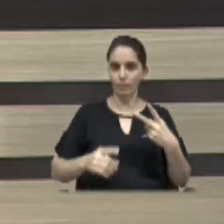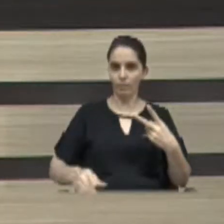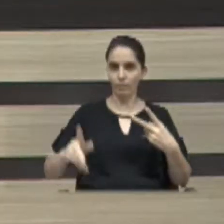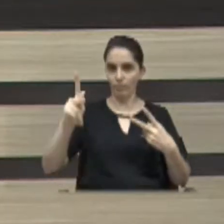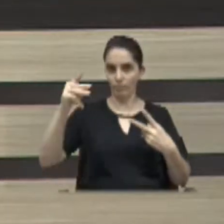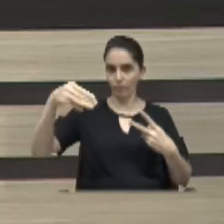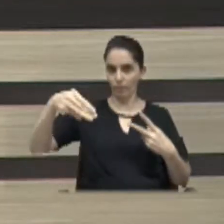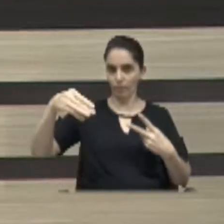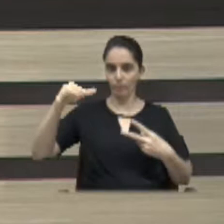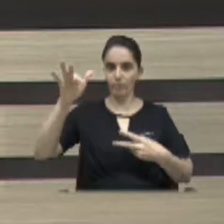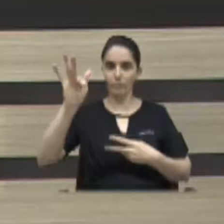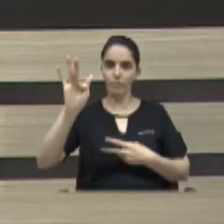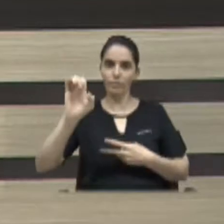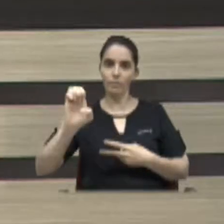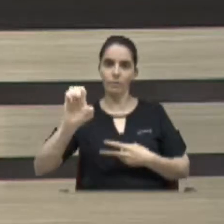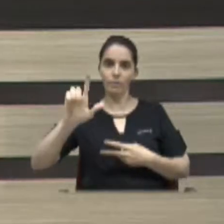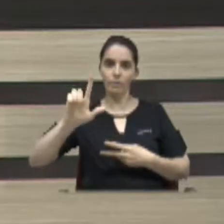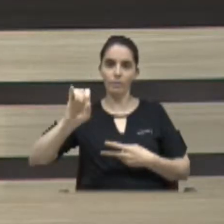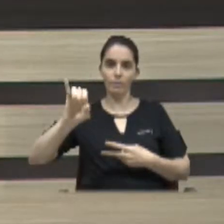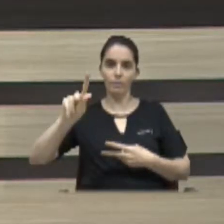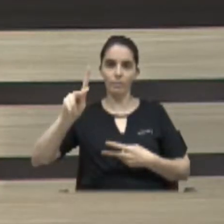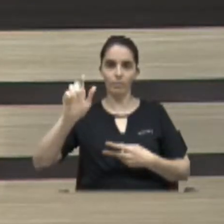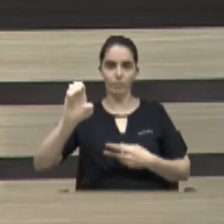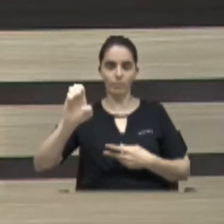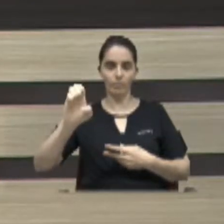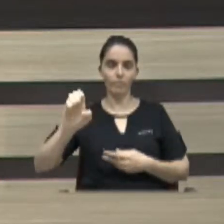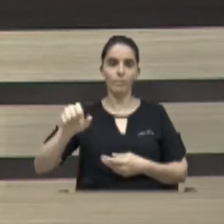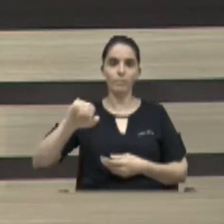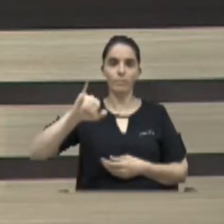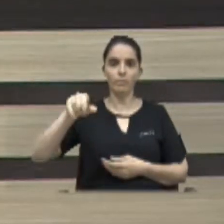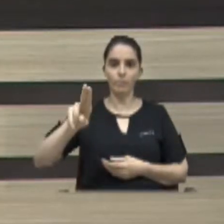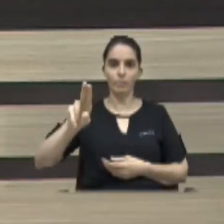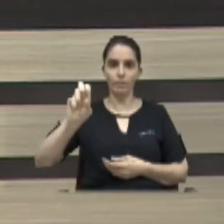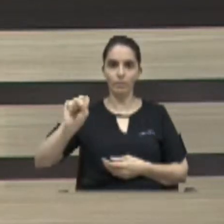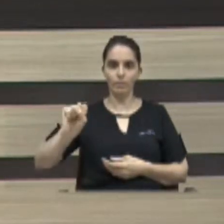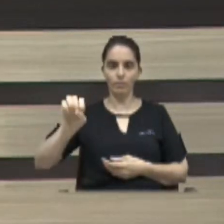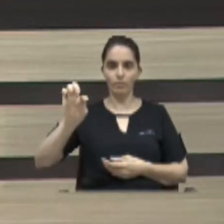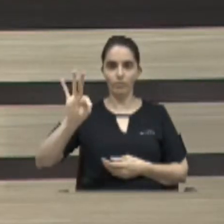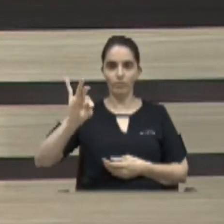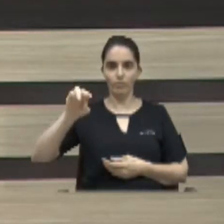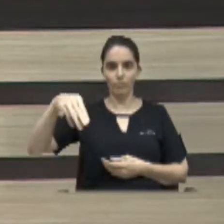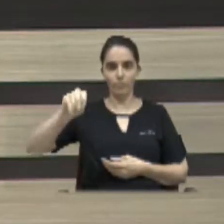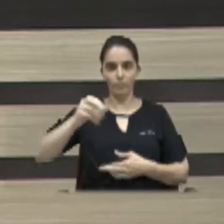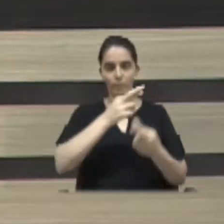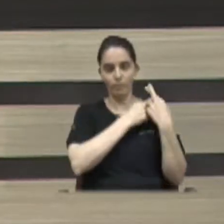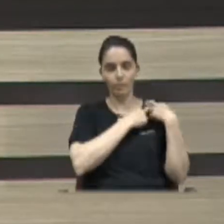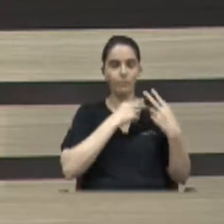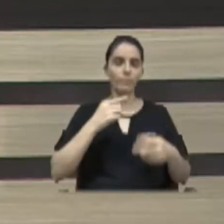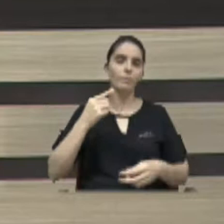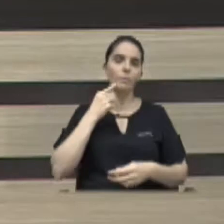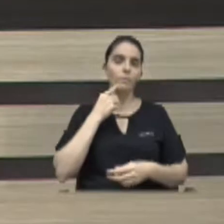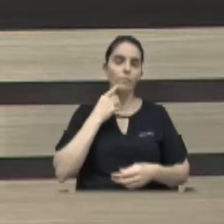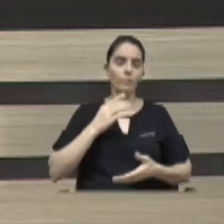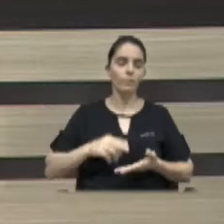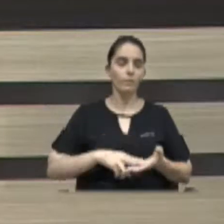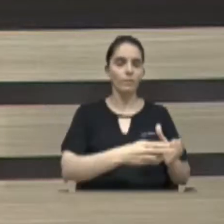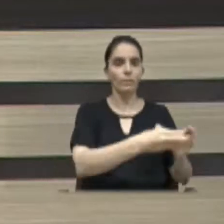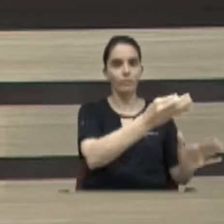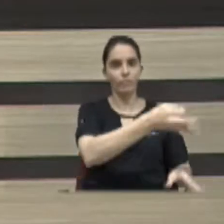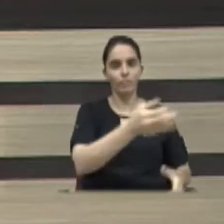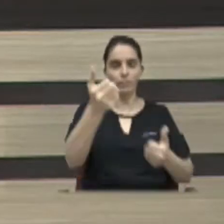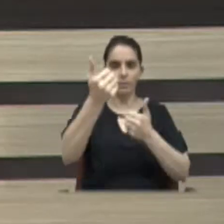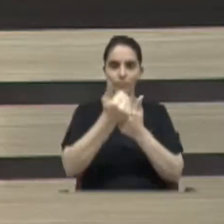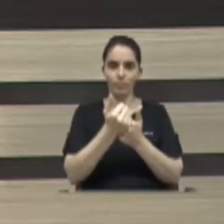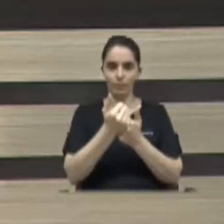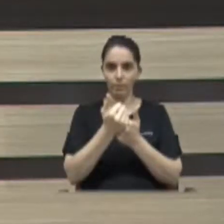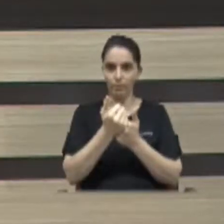PM Felipe de Olinda Justino. Vereador Cleiton Silva. Encaminhe-se às comissões competentes.